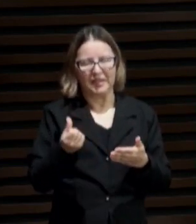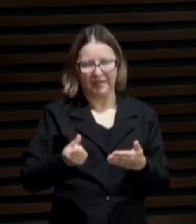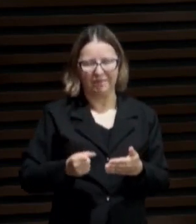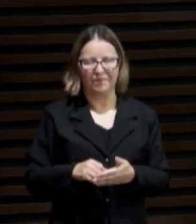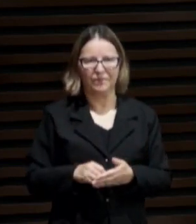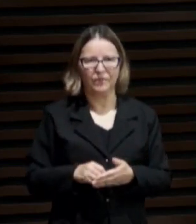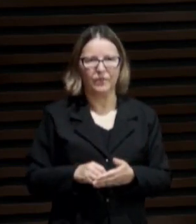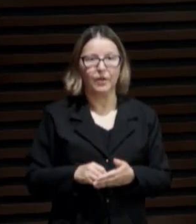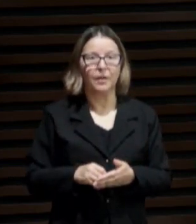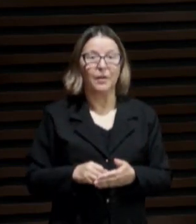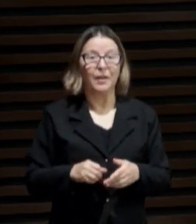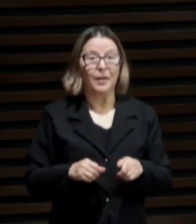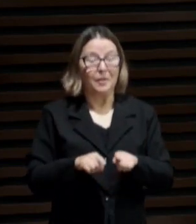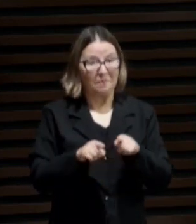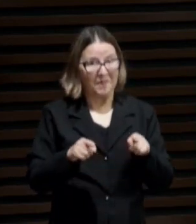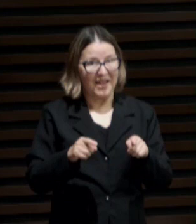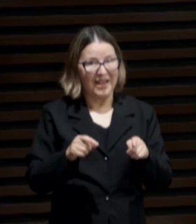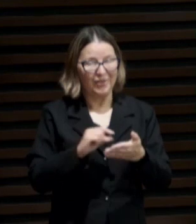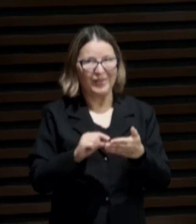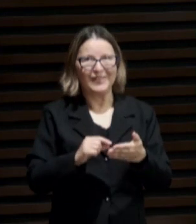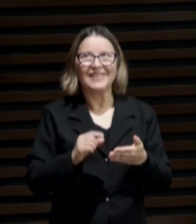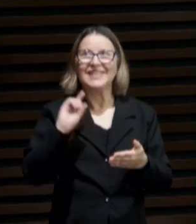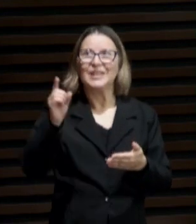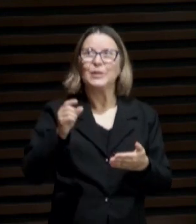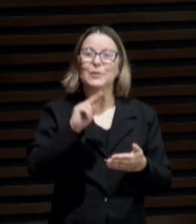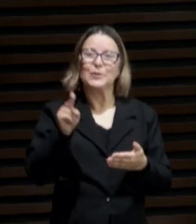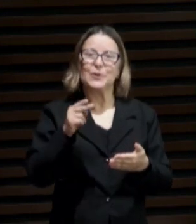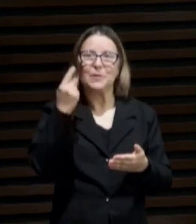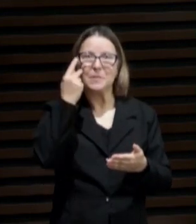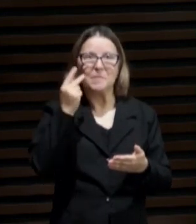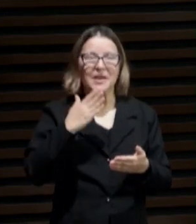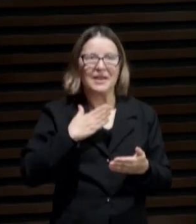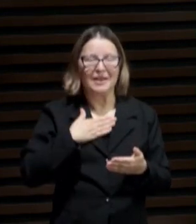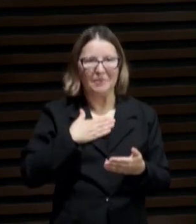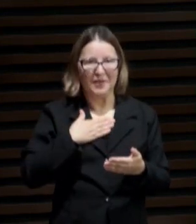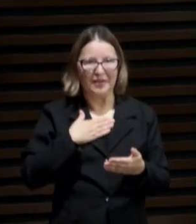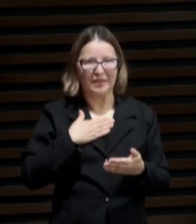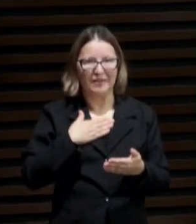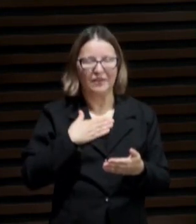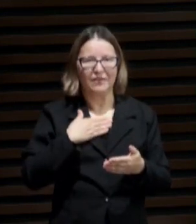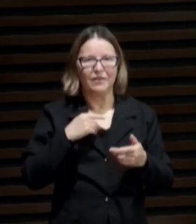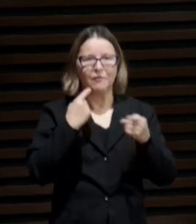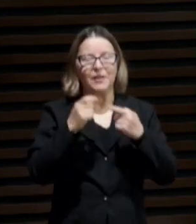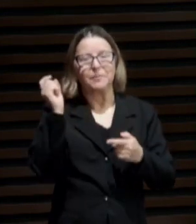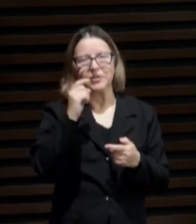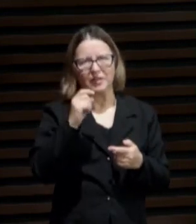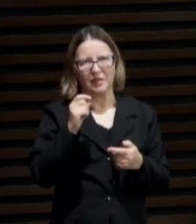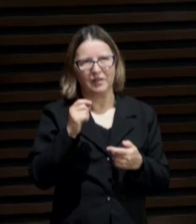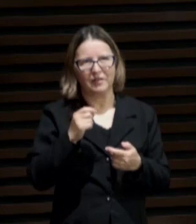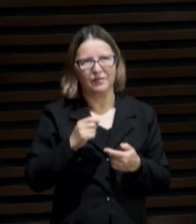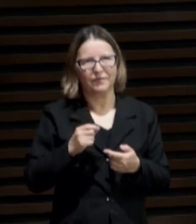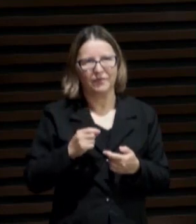mentira. Quando ele diz lá em João, vós tendes por pai ao diabo, e querer satisfazer